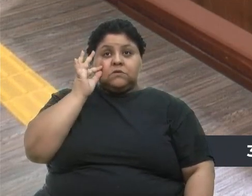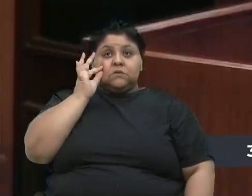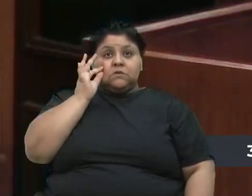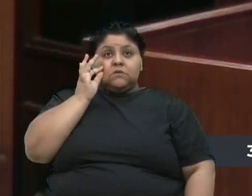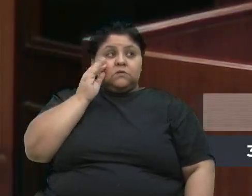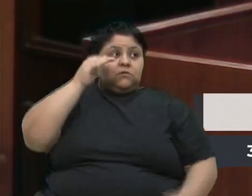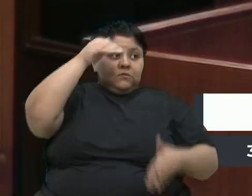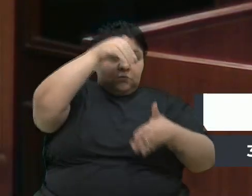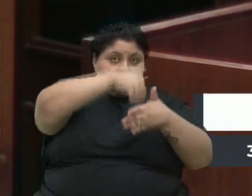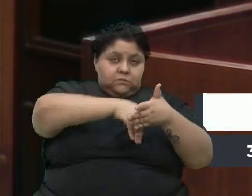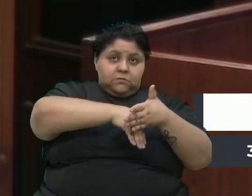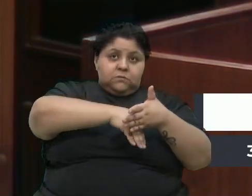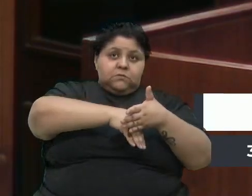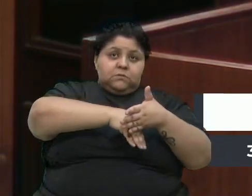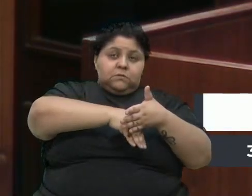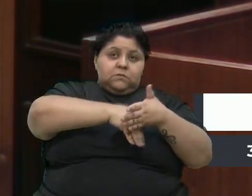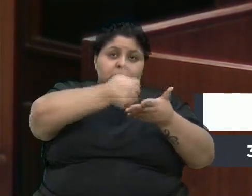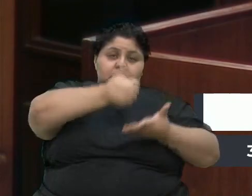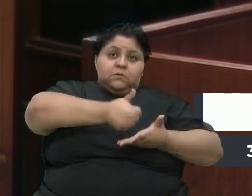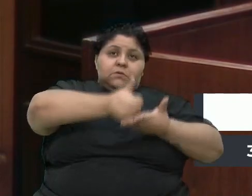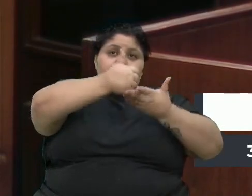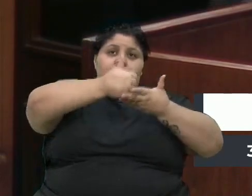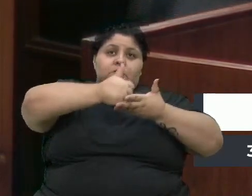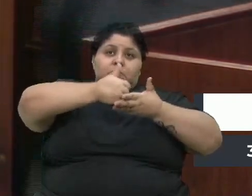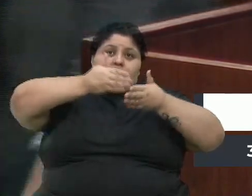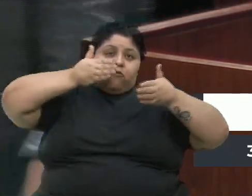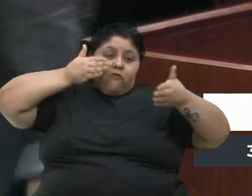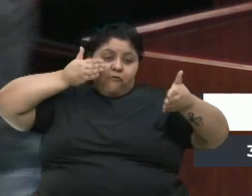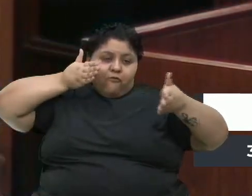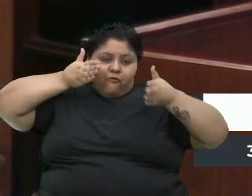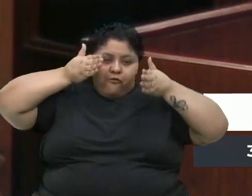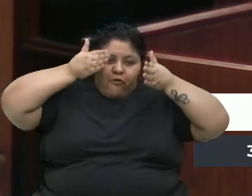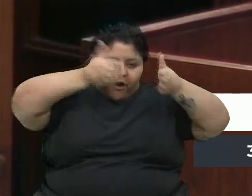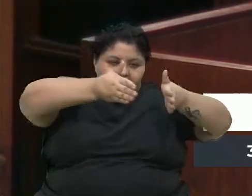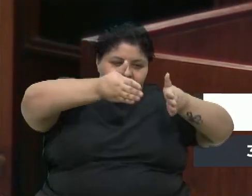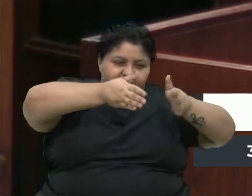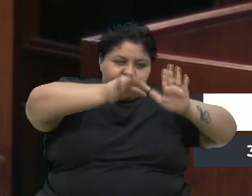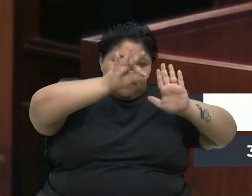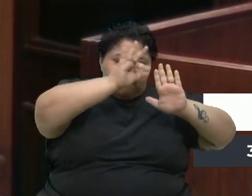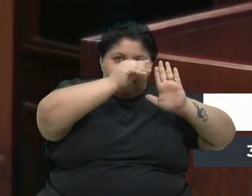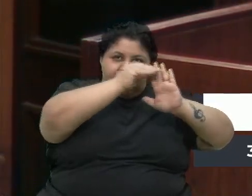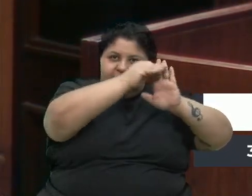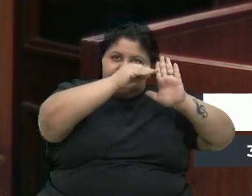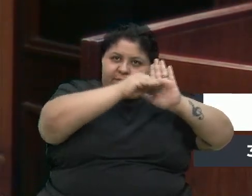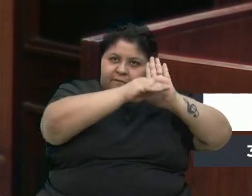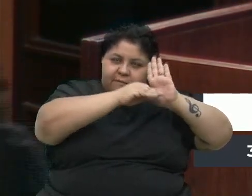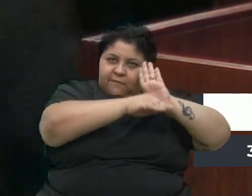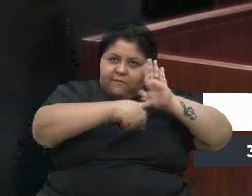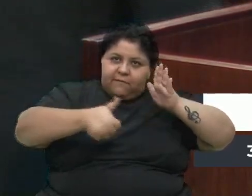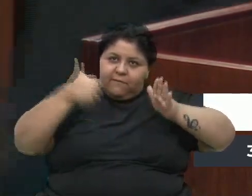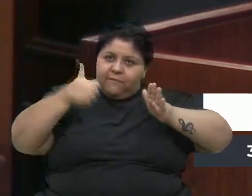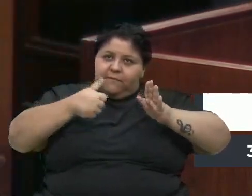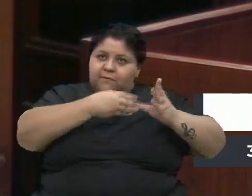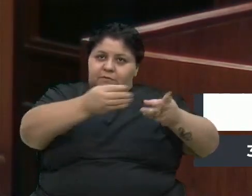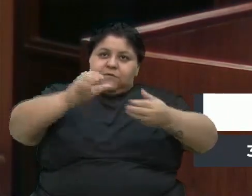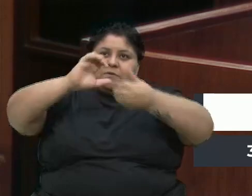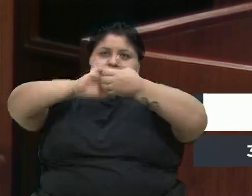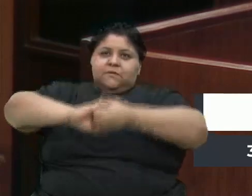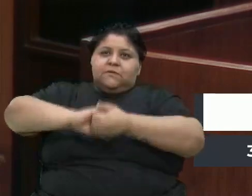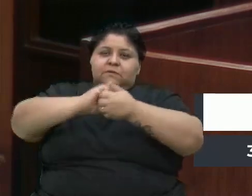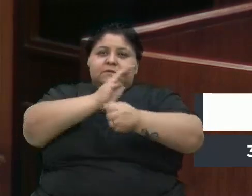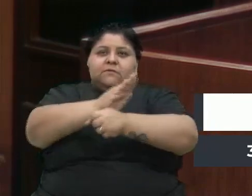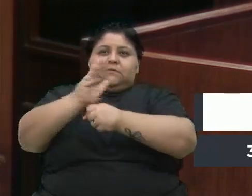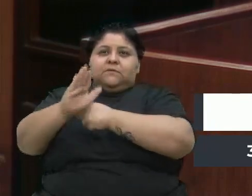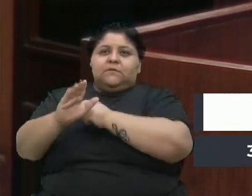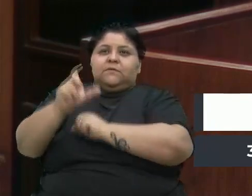votaram favoráveis, né, estão engajados com essa pauta, e é a primeira de muitas parcerias que vão beneficiar o contribuinte. Seu à